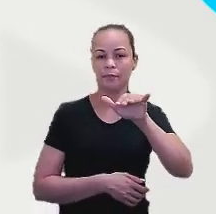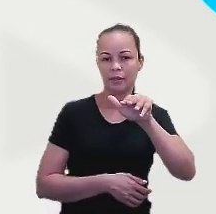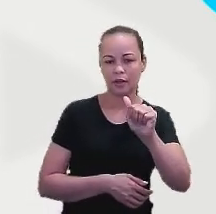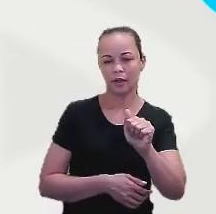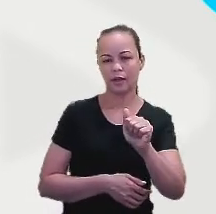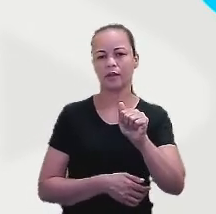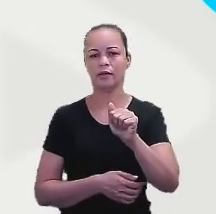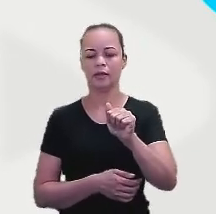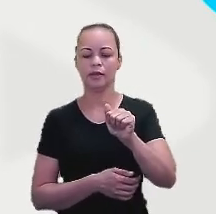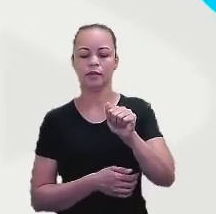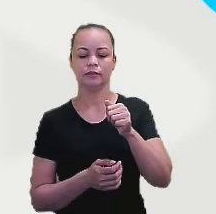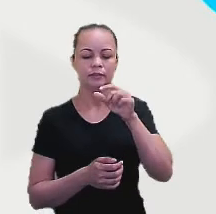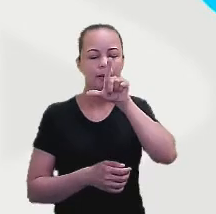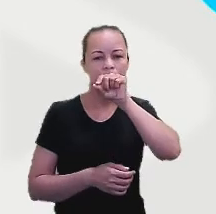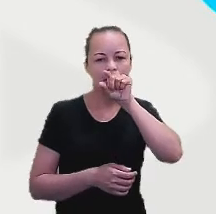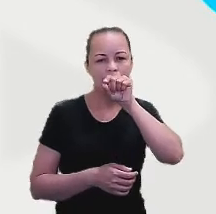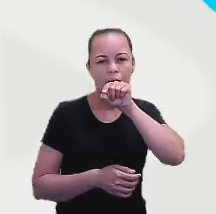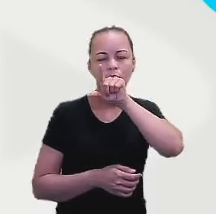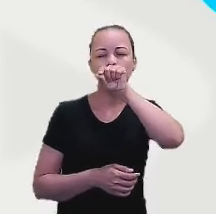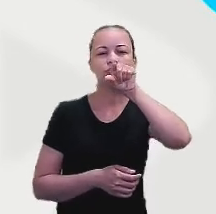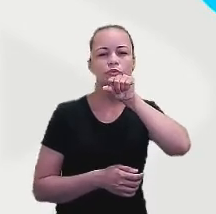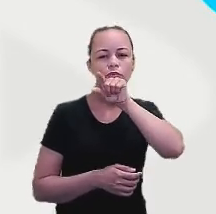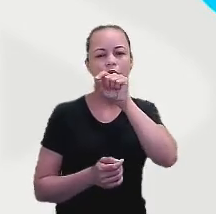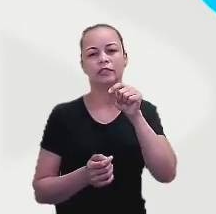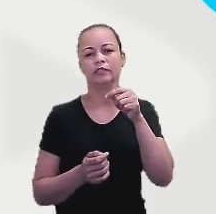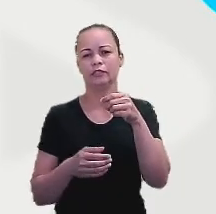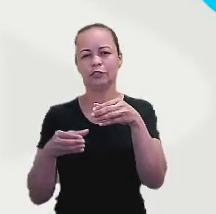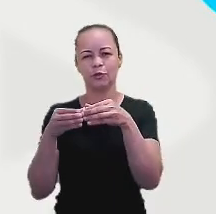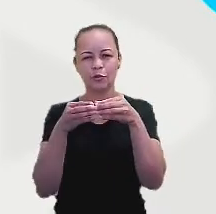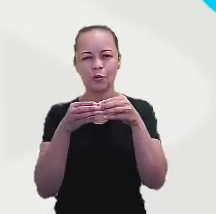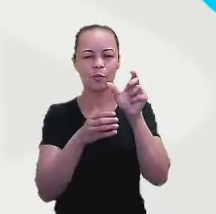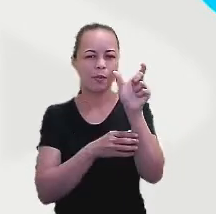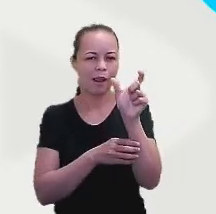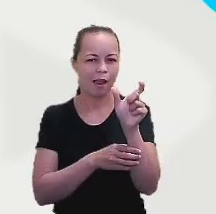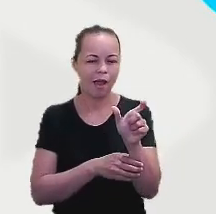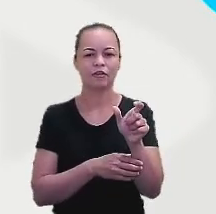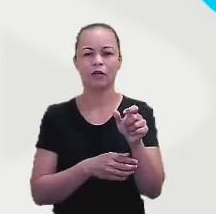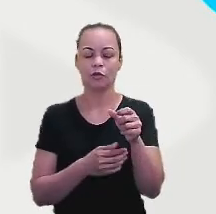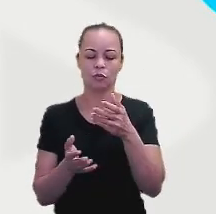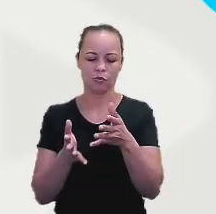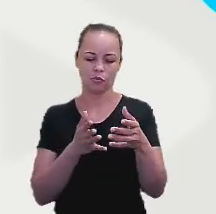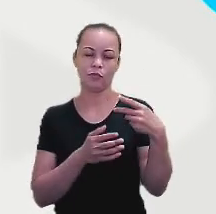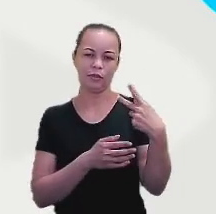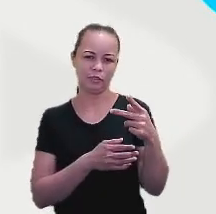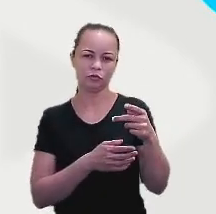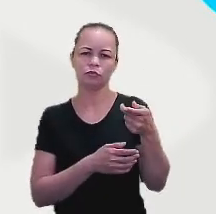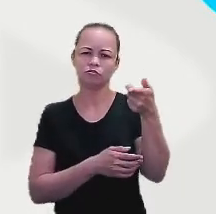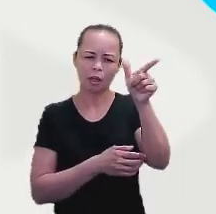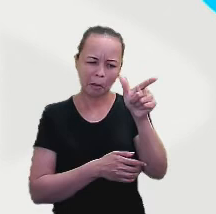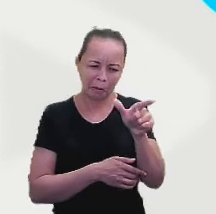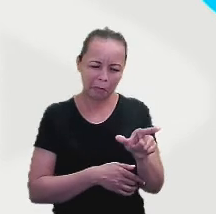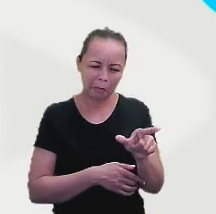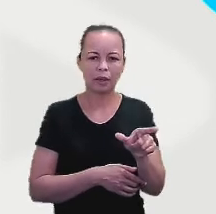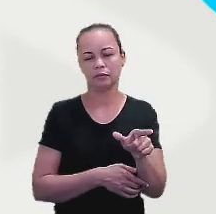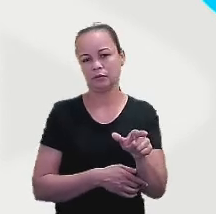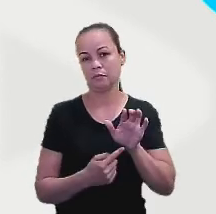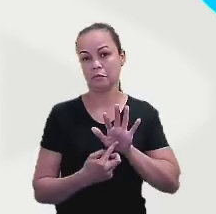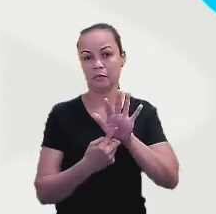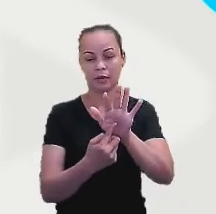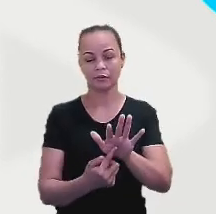sabia, assobiar. Então, esse joguinho de palavras aí, ó, com esses sons repetidos, nos